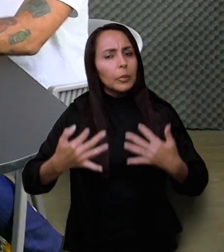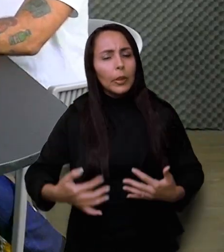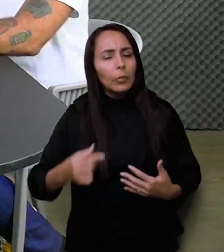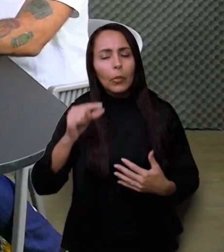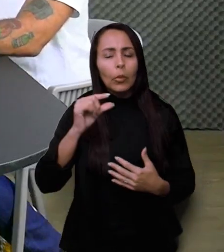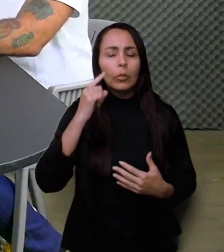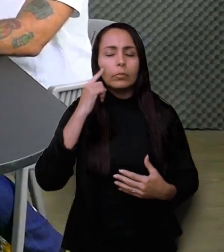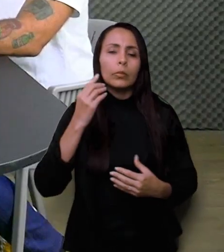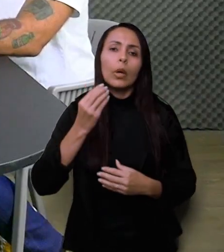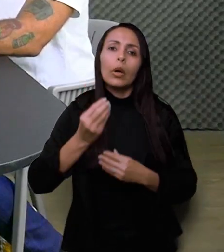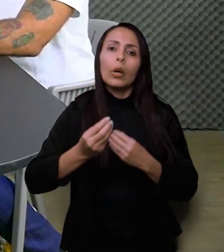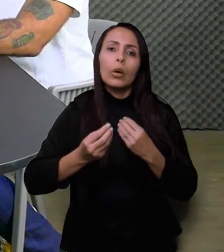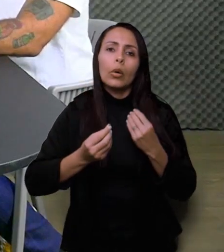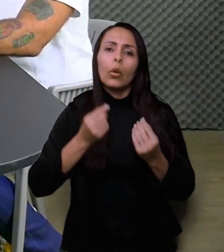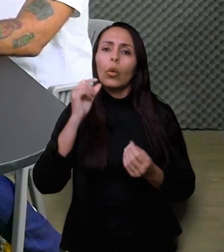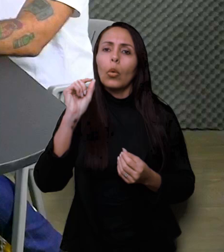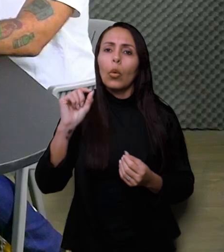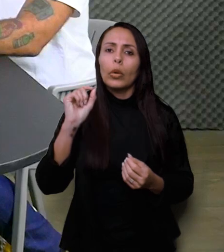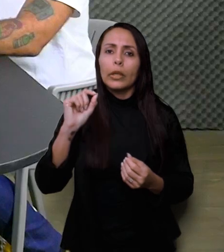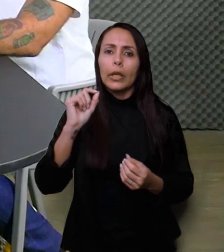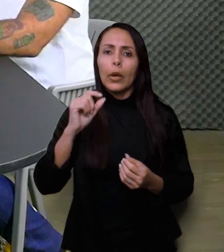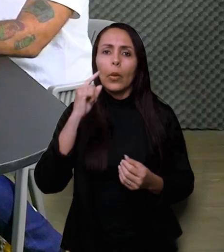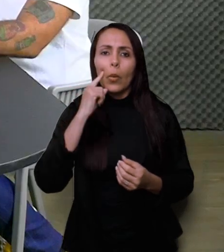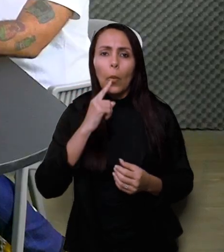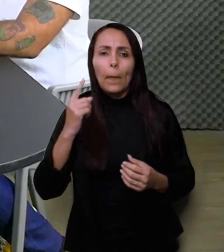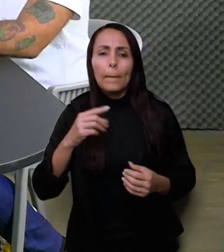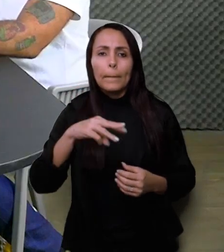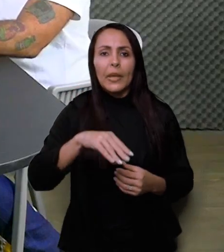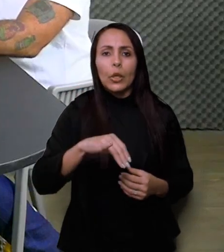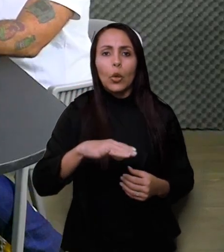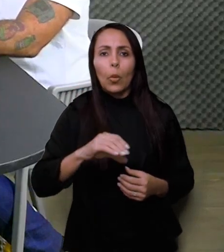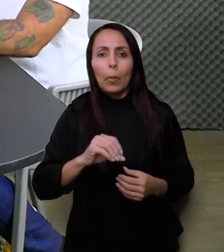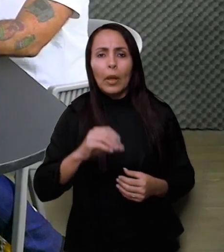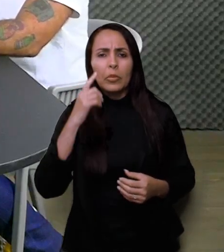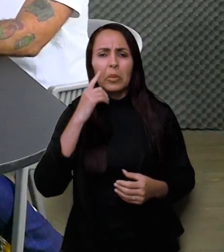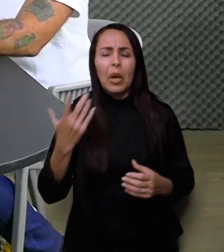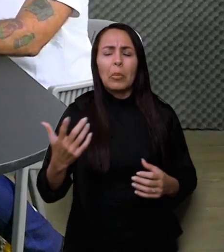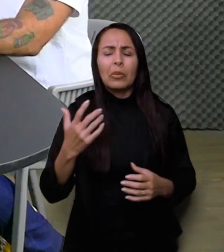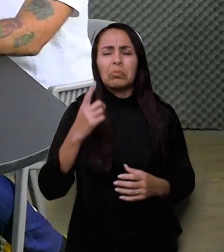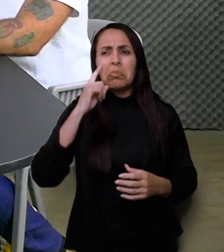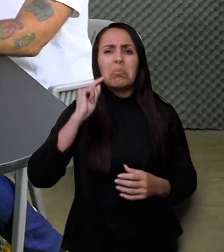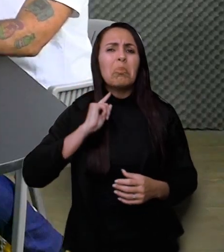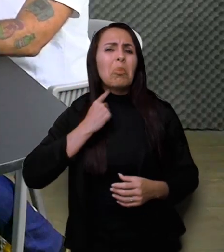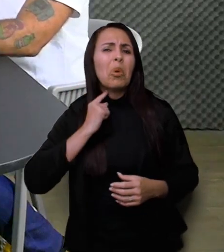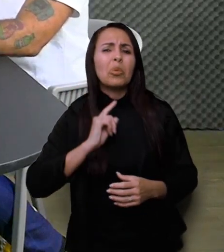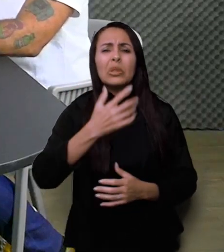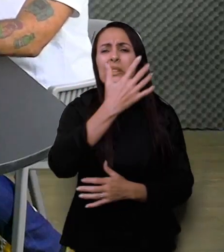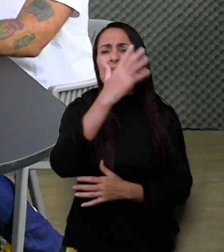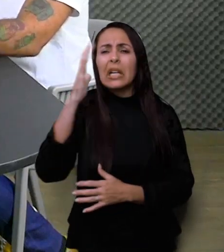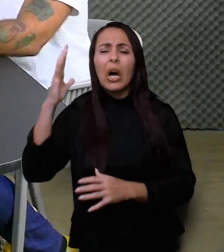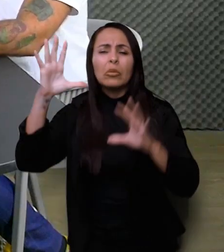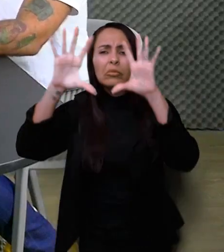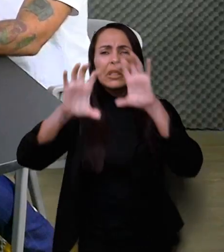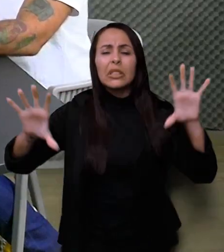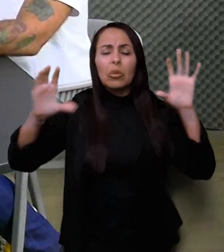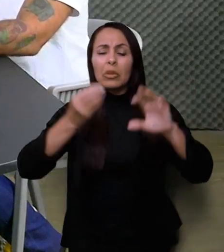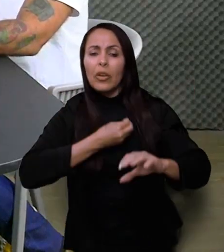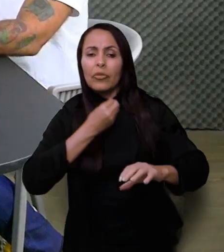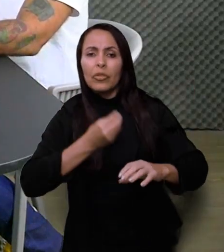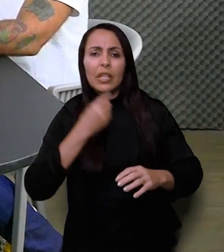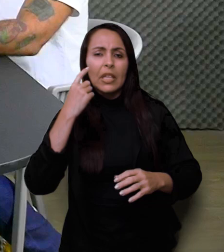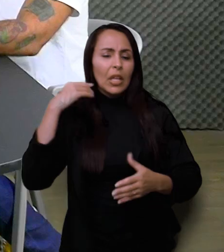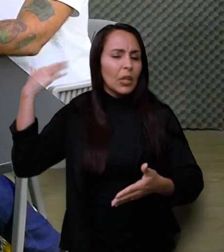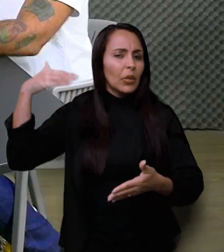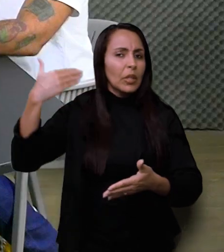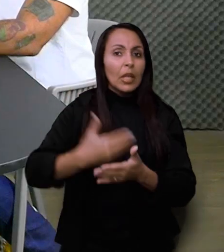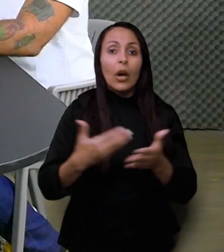gente sobre o microplástico, né? Como é que a poluição e o microplástico estão na vida da gente, a nossa rotina